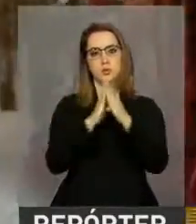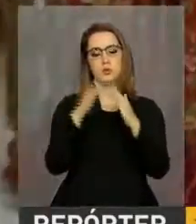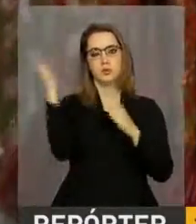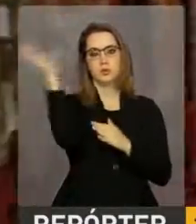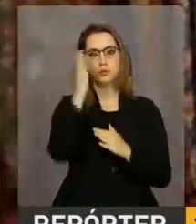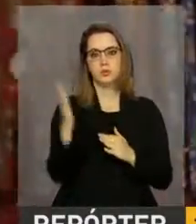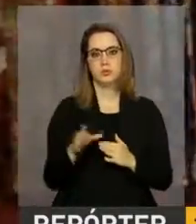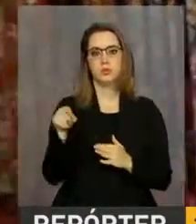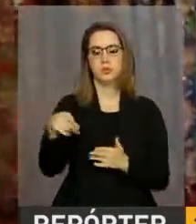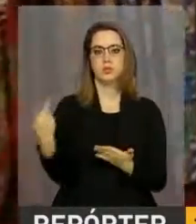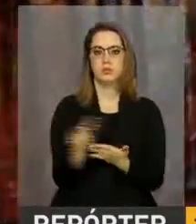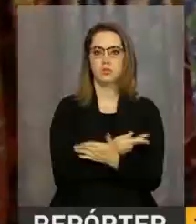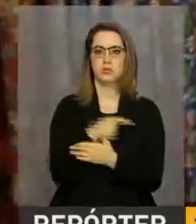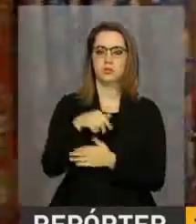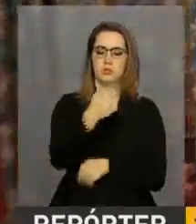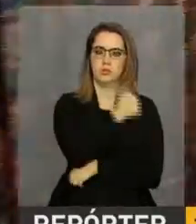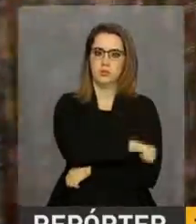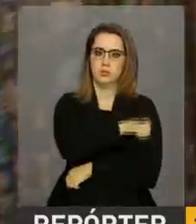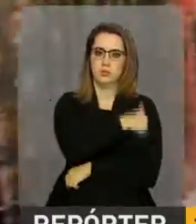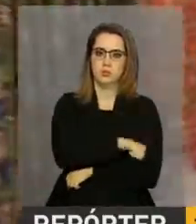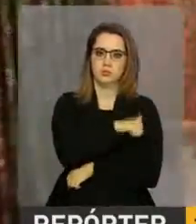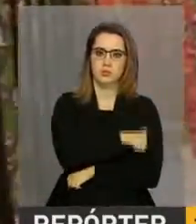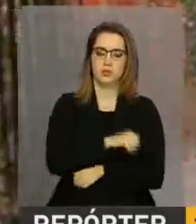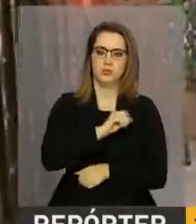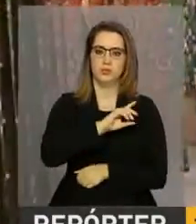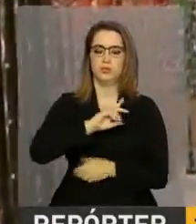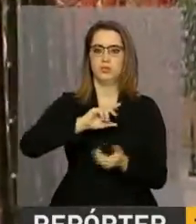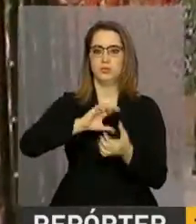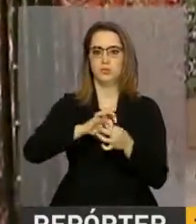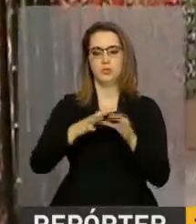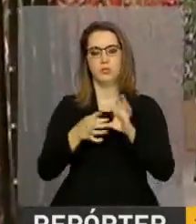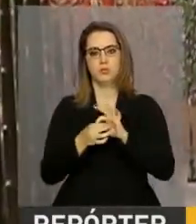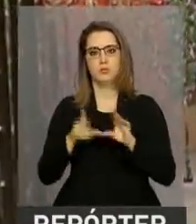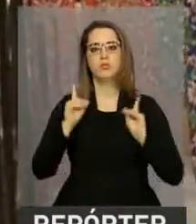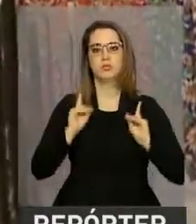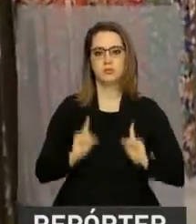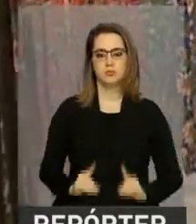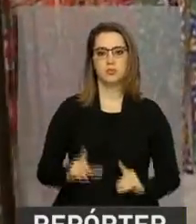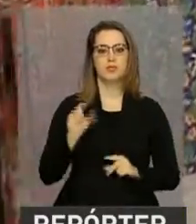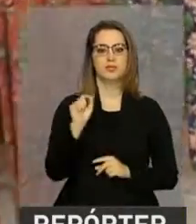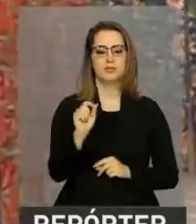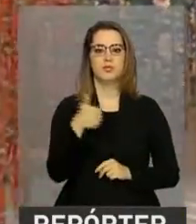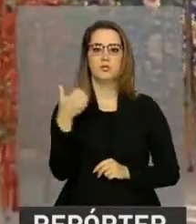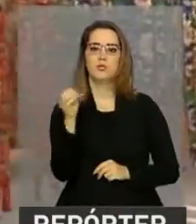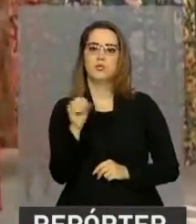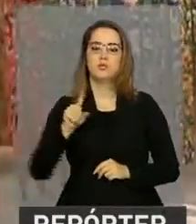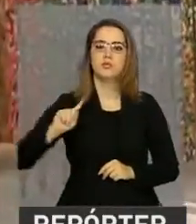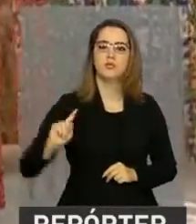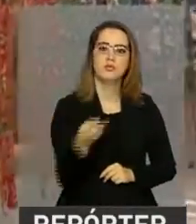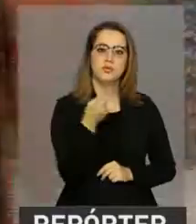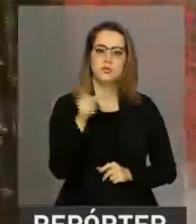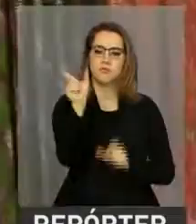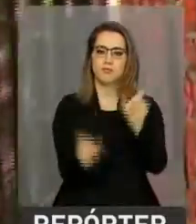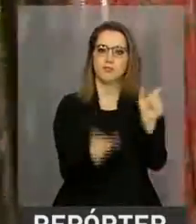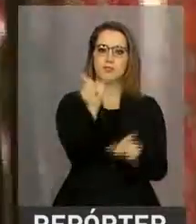aqui no Rio de Janeiro durante os Jogos Olímpicos e Paralímpicos e deve receber cerca de 10 mil pessoas. Vamos